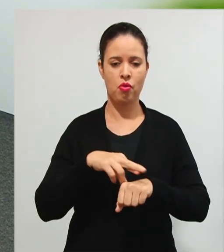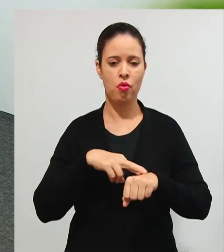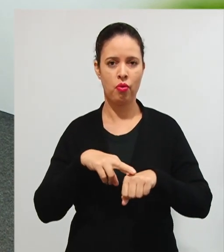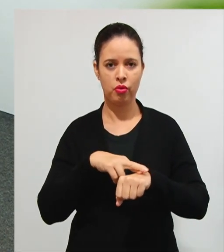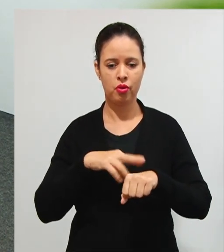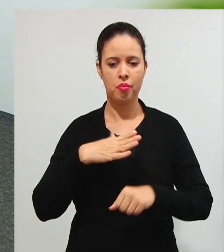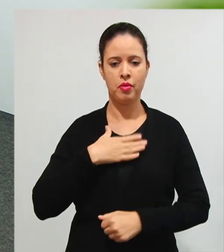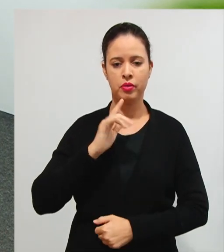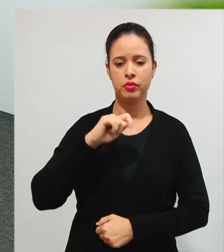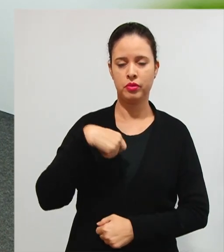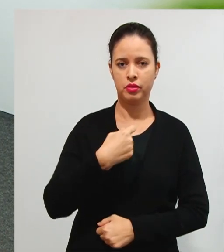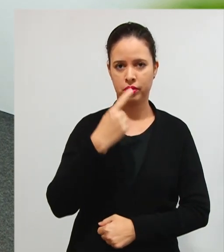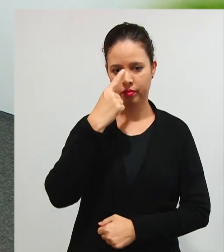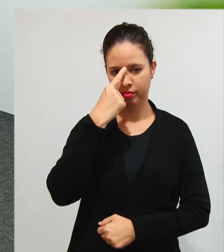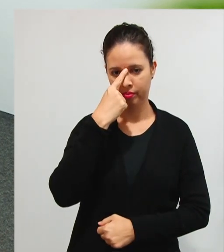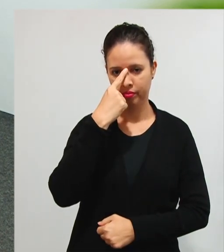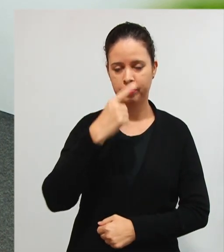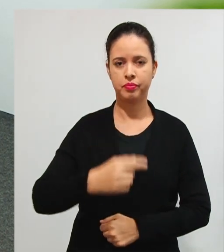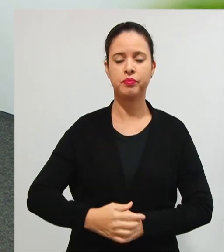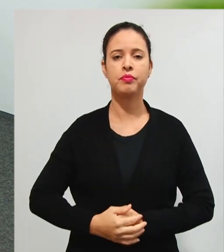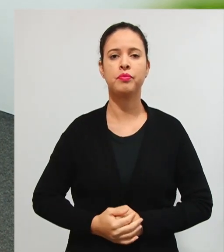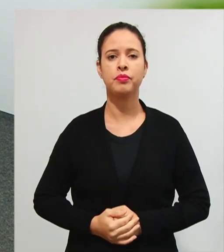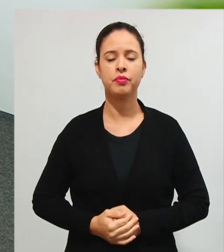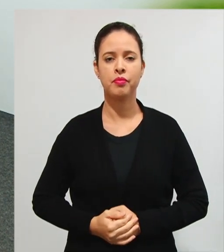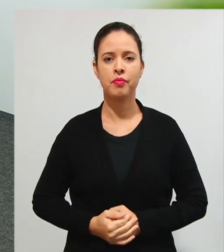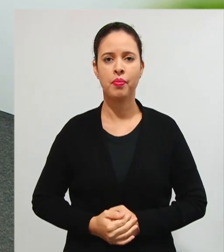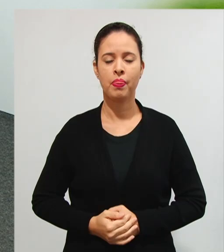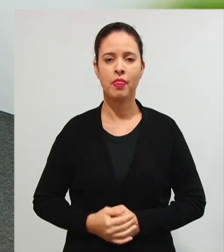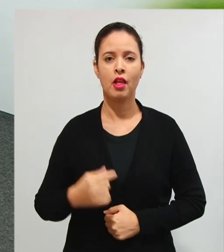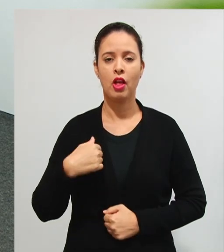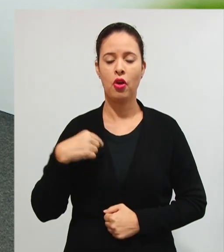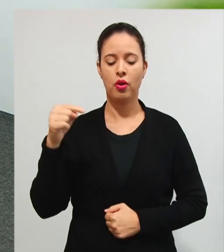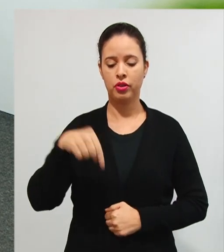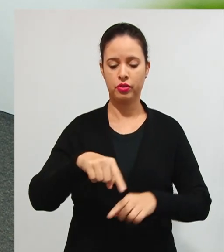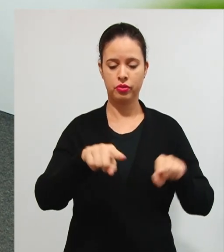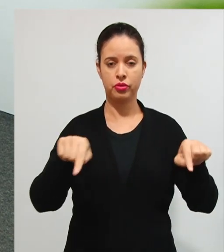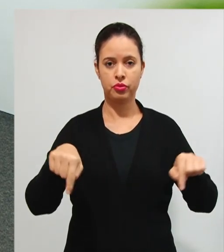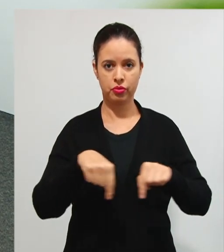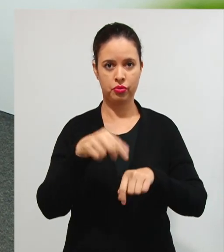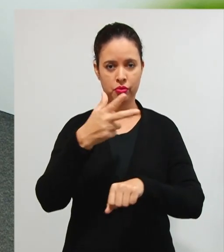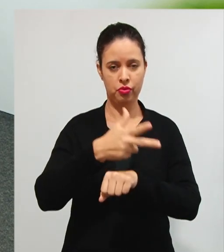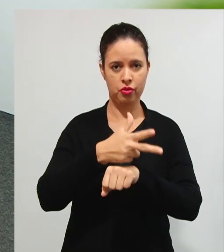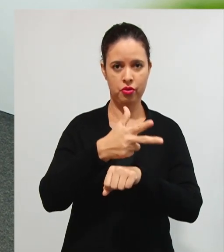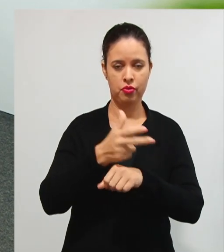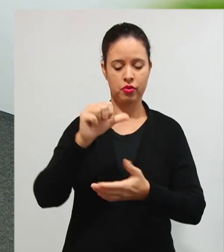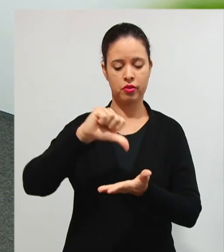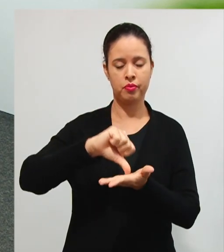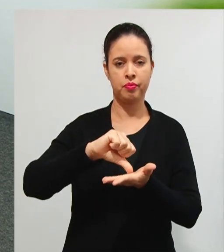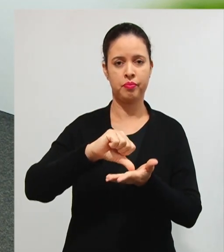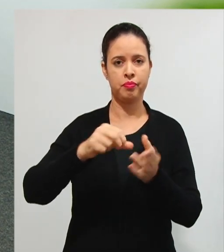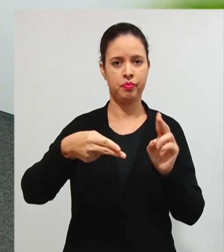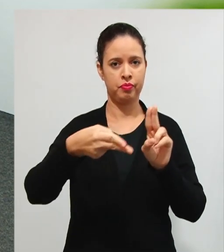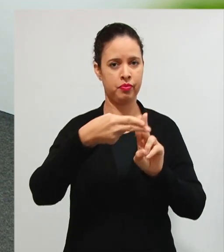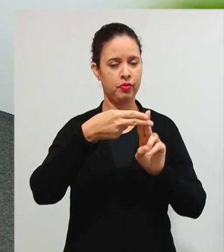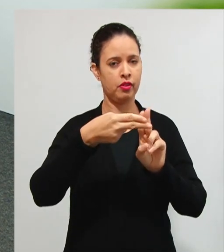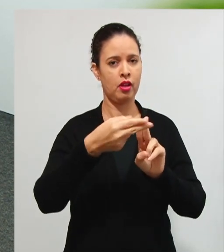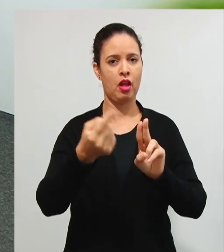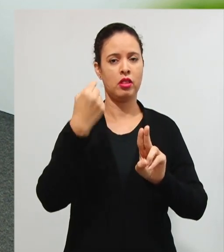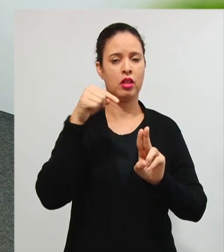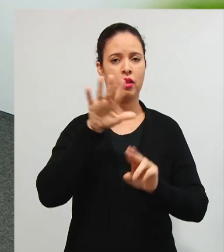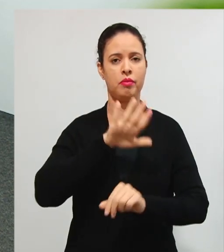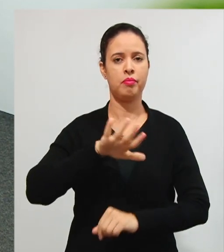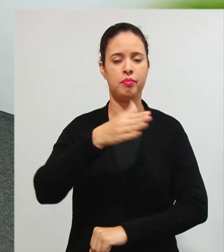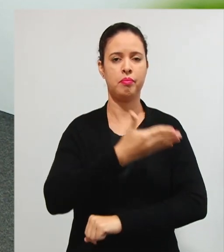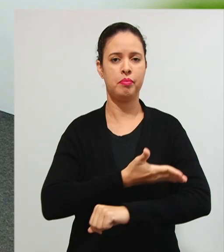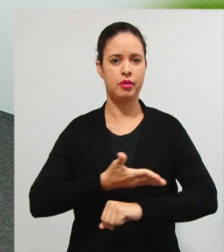comunidade surda, Rafael, e estou dentro do estúdio do IFRO Campus Porto Velho, Zona Norte, com uma plotagem